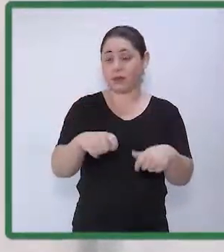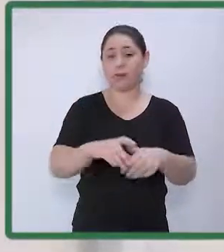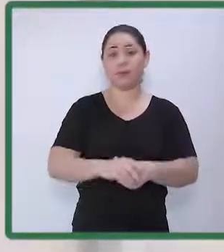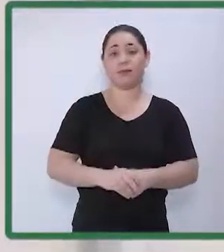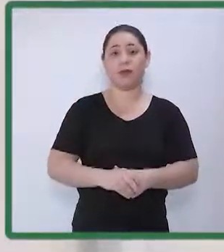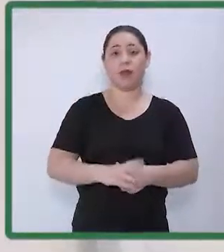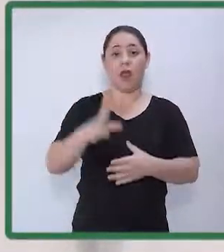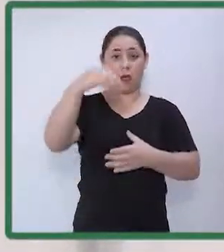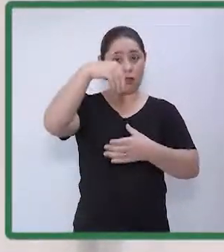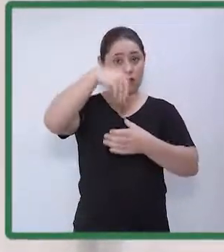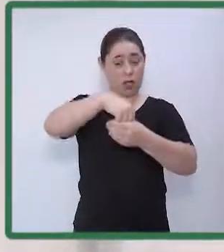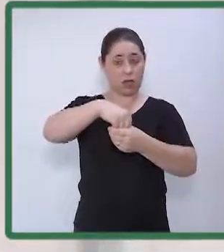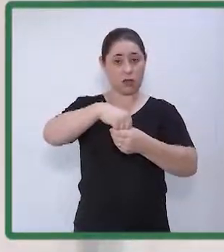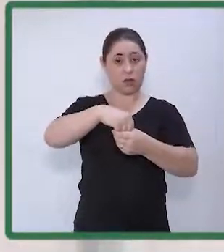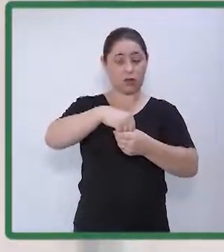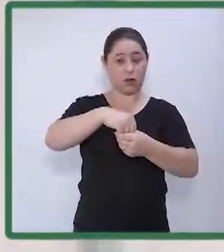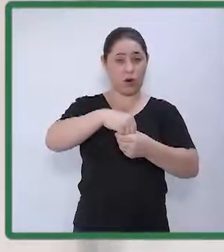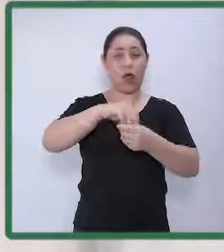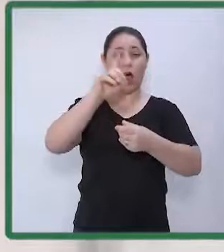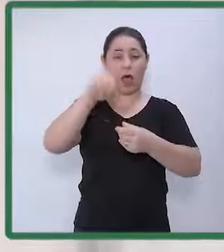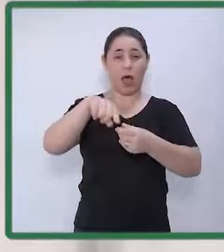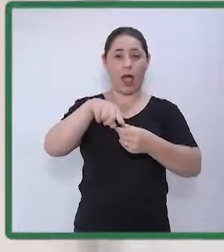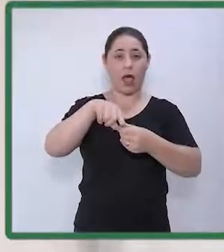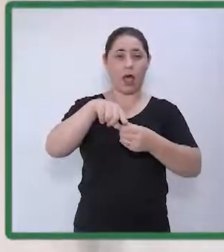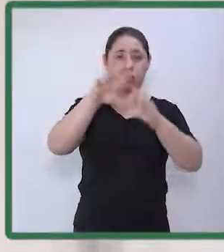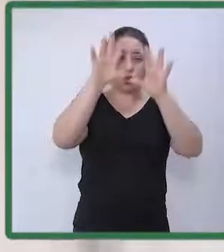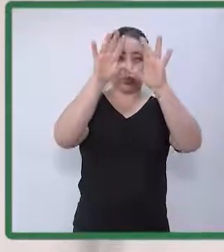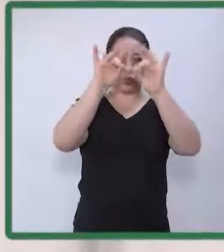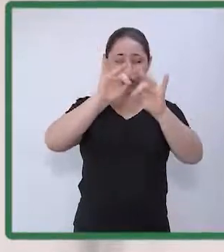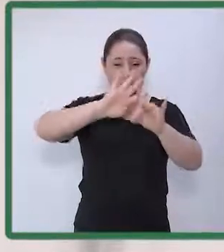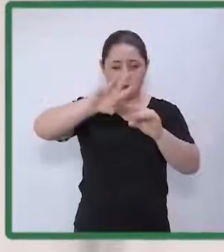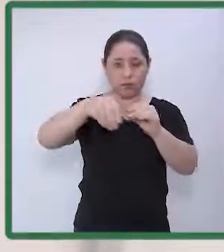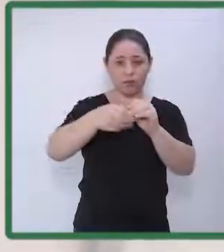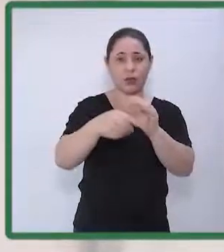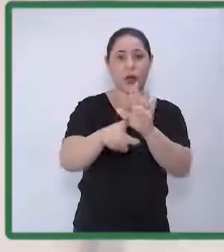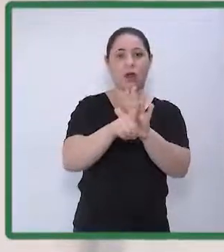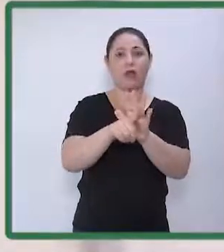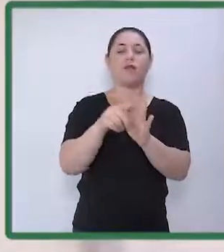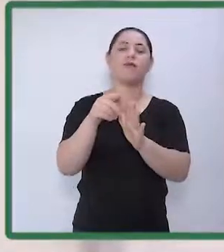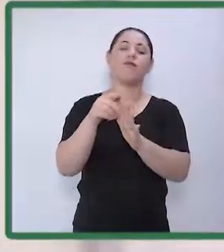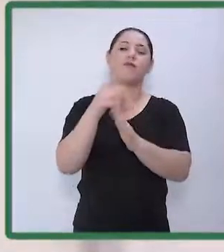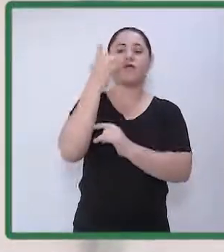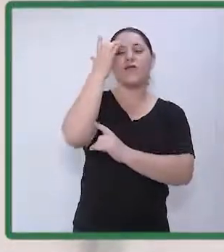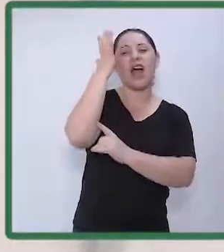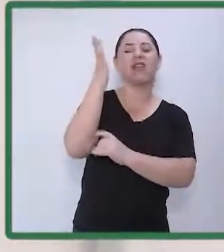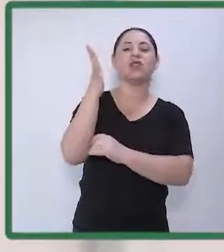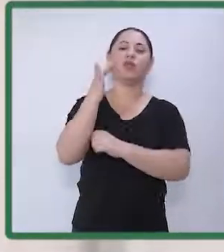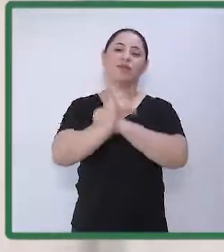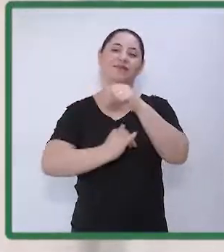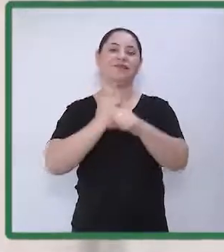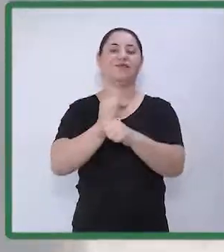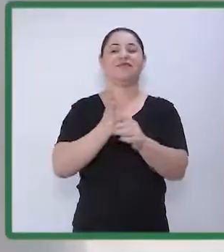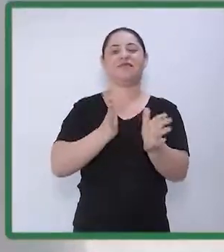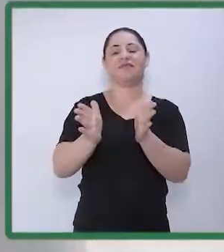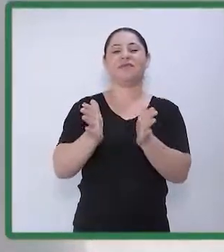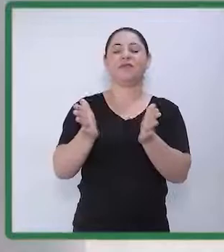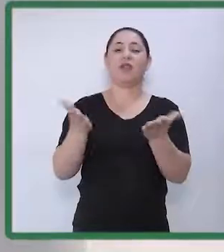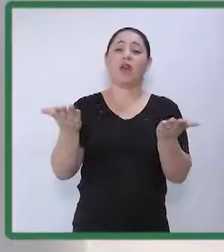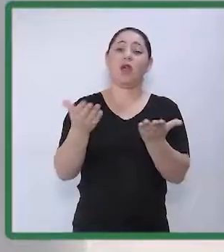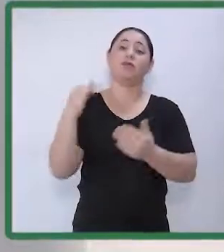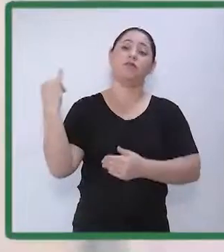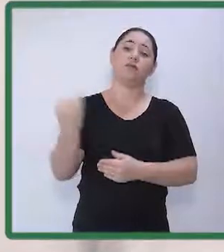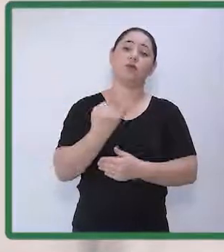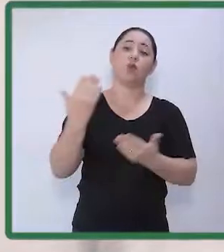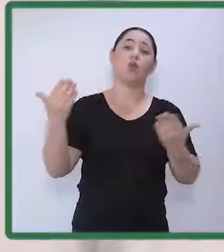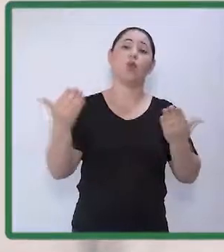necessárias dentro dessa consolidação. E hoje, né, com essa facilidade virtual, né, Glaucia, a